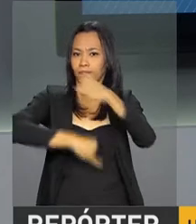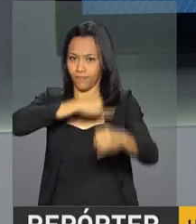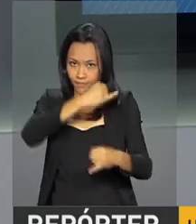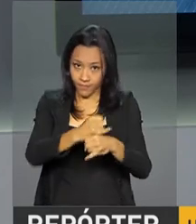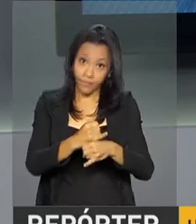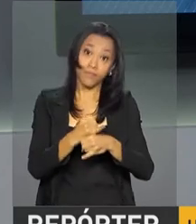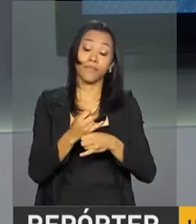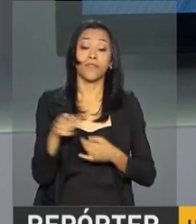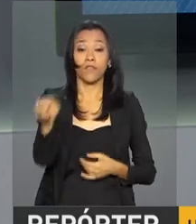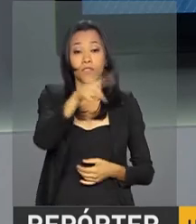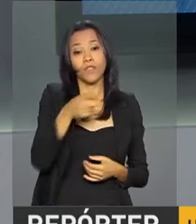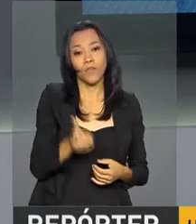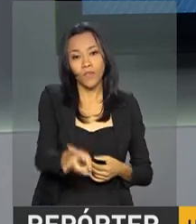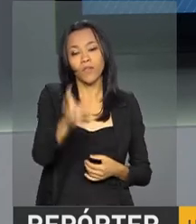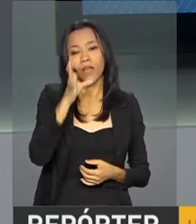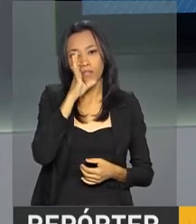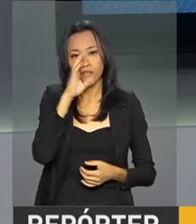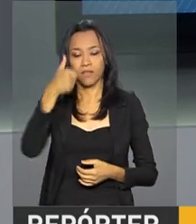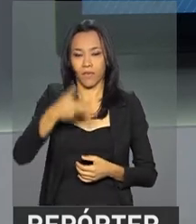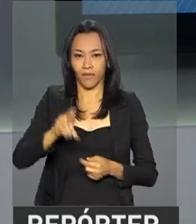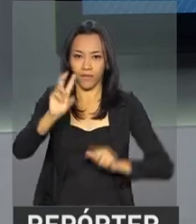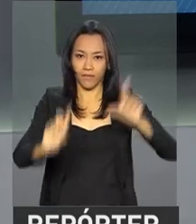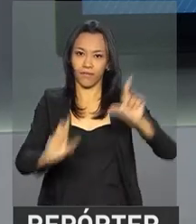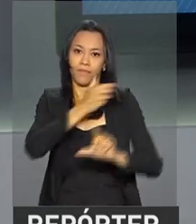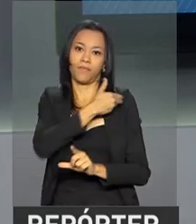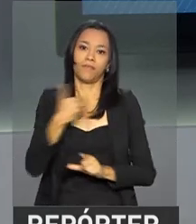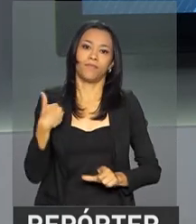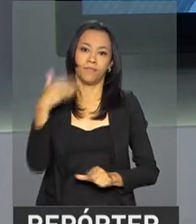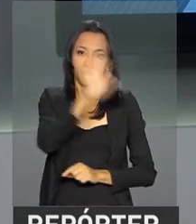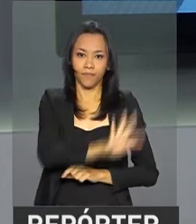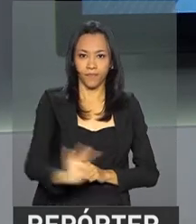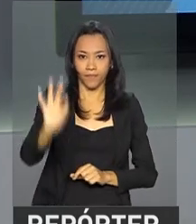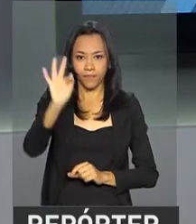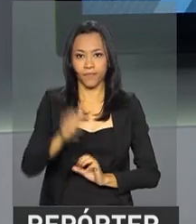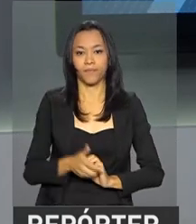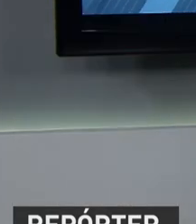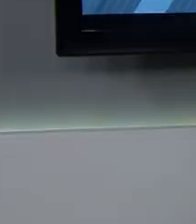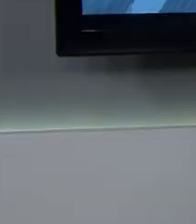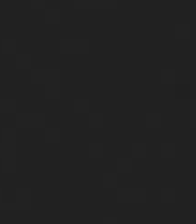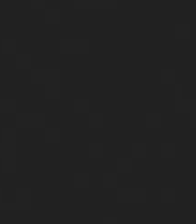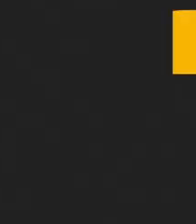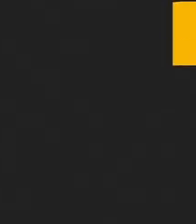nbr na internet continue com a gente na nbr a tv do governo federal